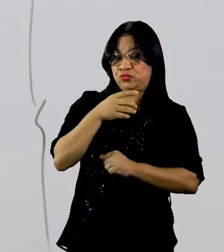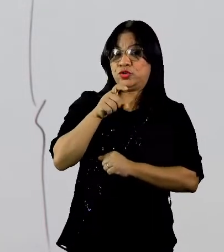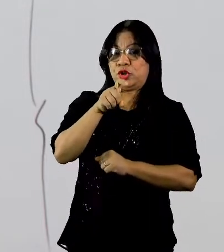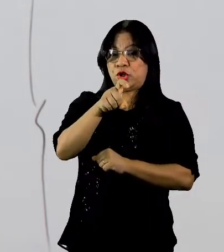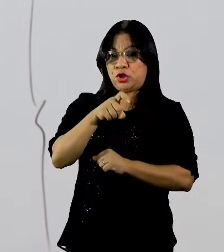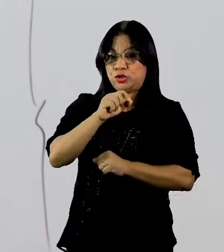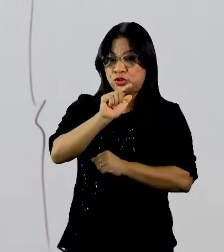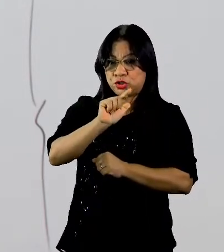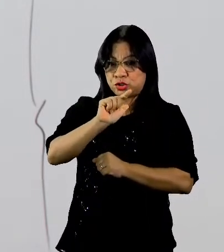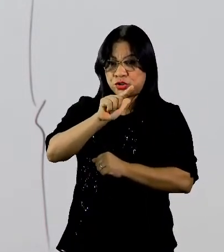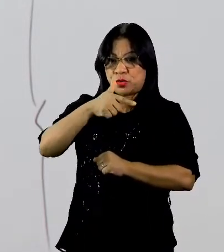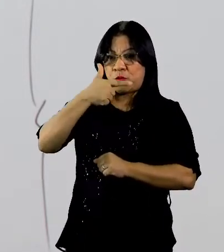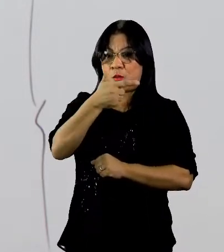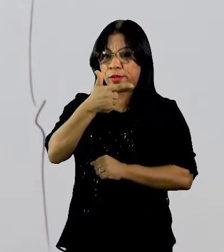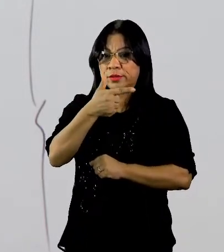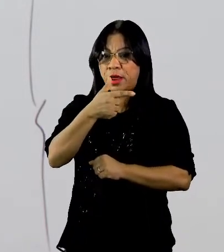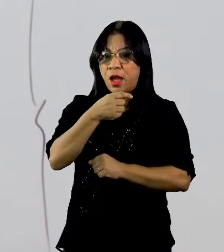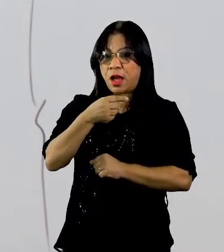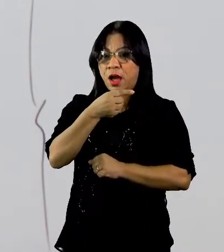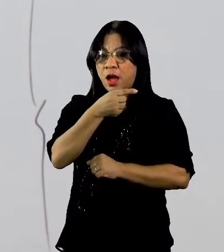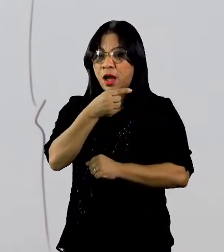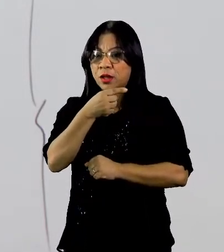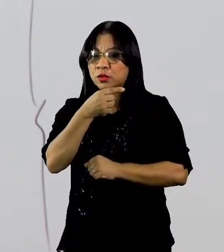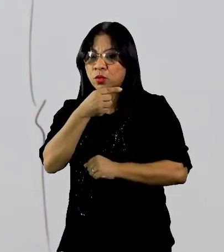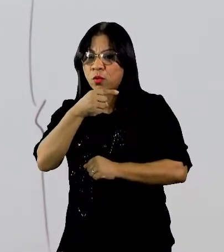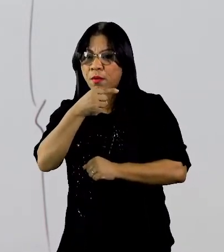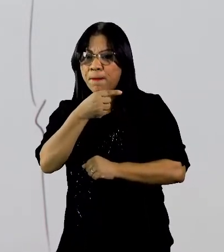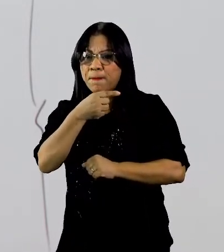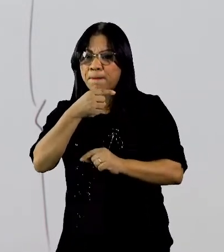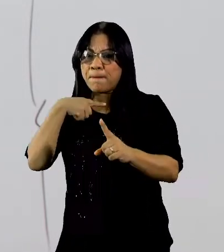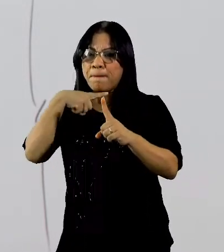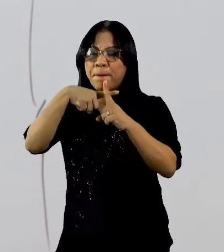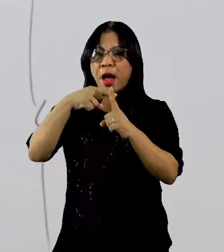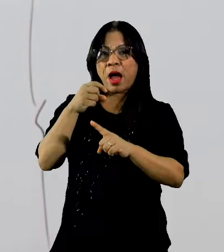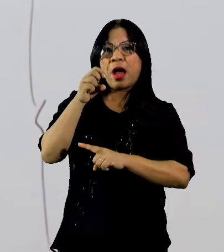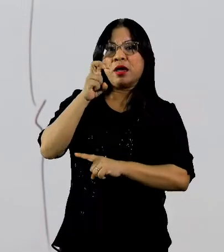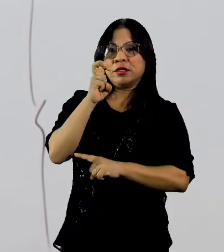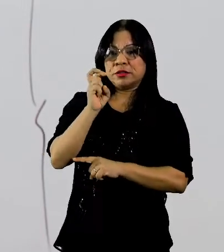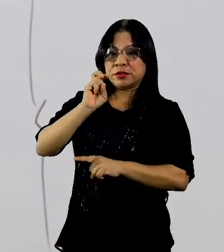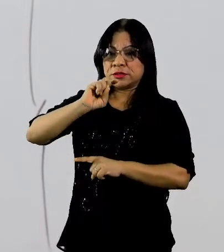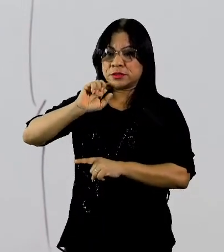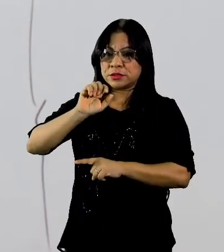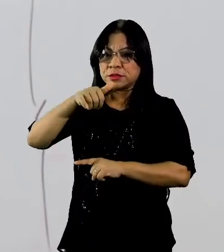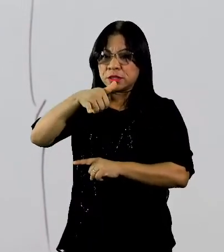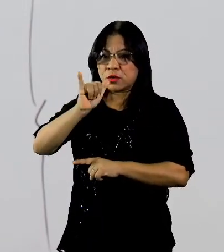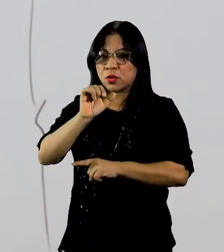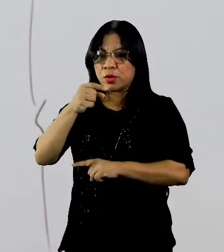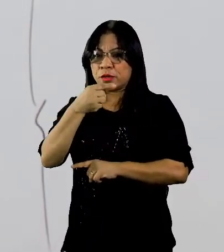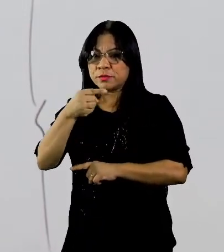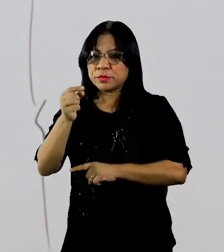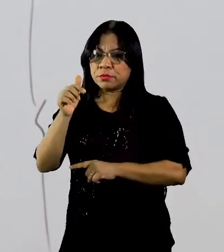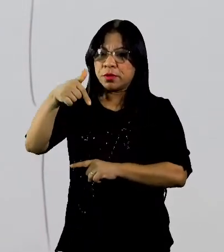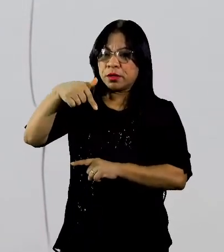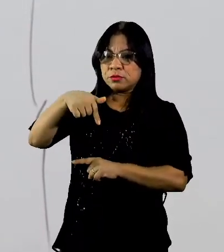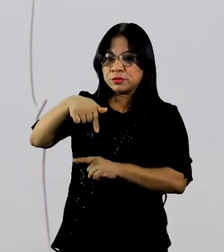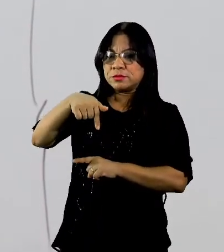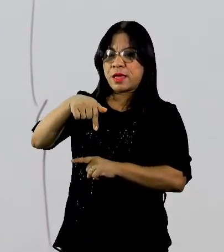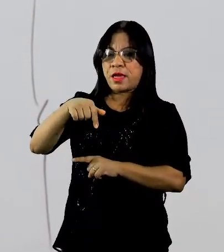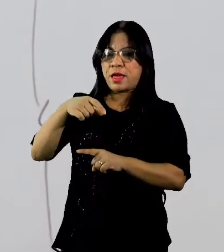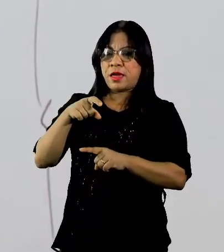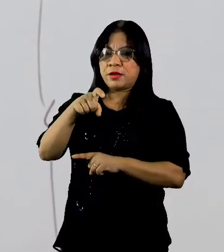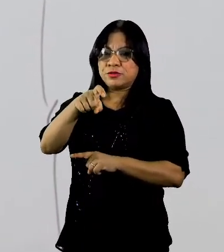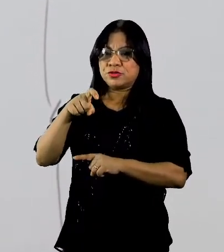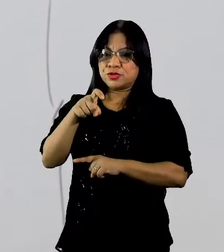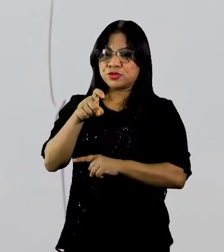5y, 7x ao quadrado, 4y. Eu não tenho que todos os termos aqui são semelhantes, mas eu posso reduzir aqueles que são semelhantes